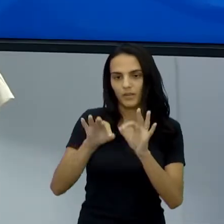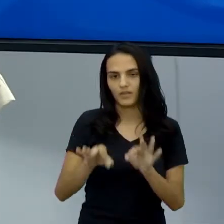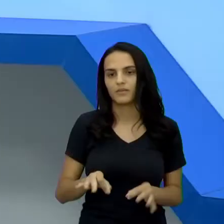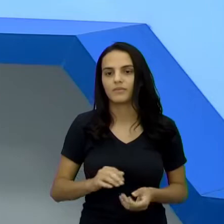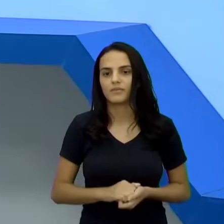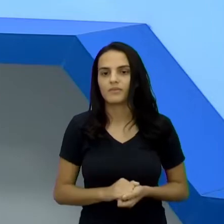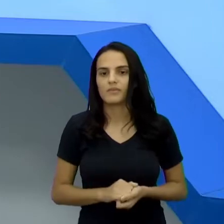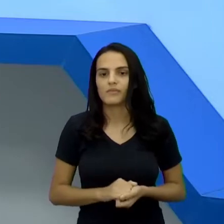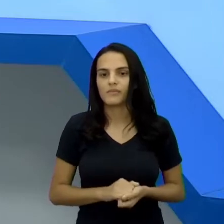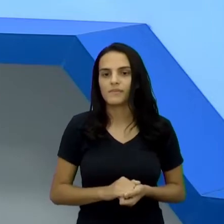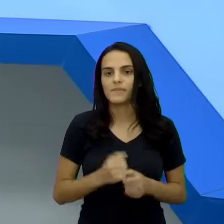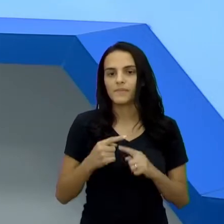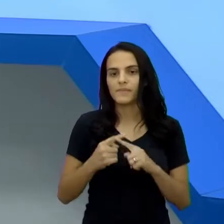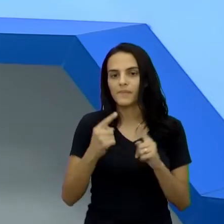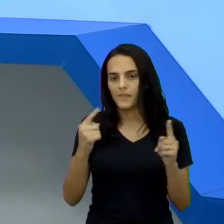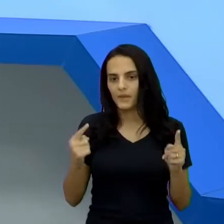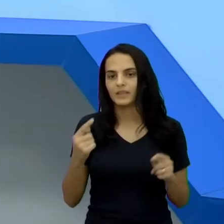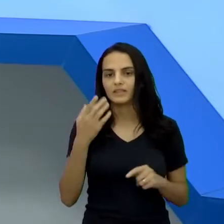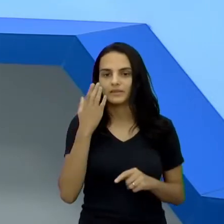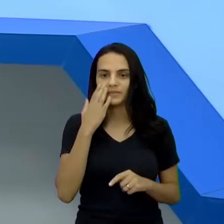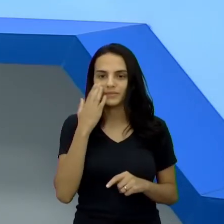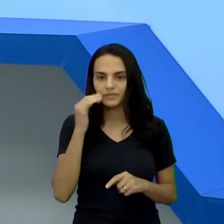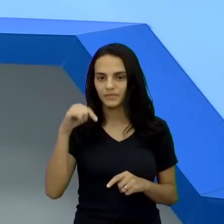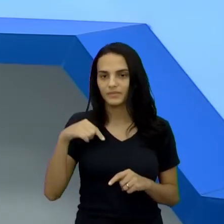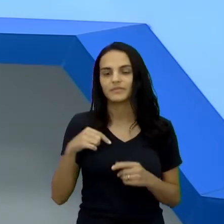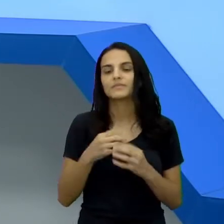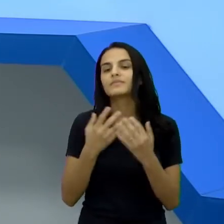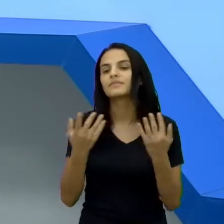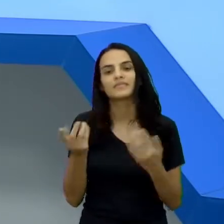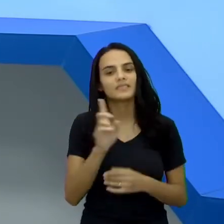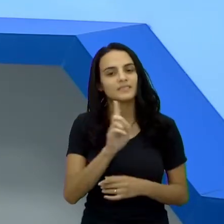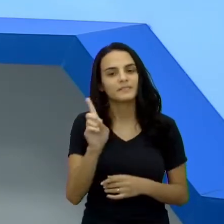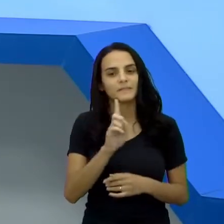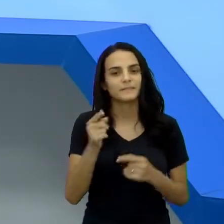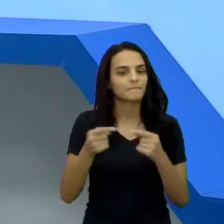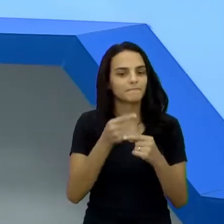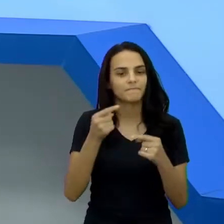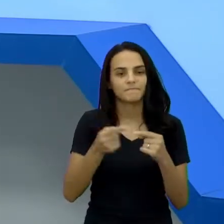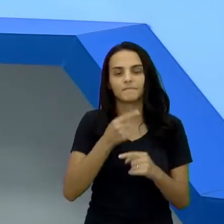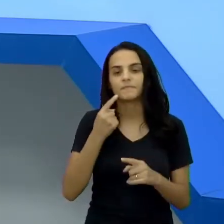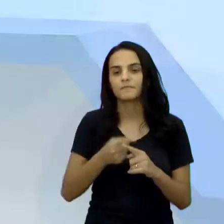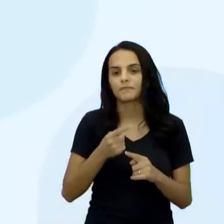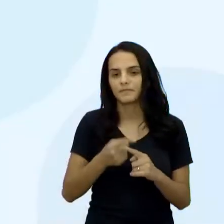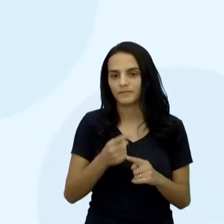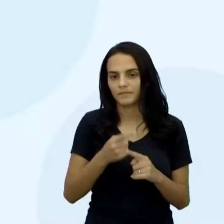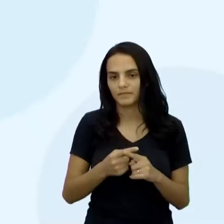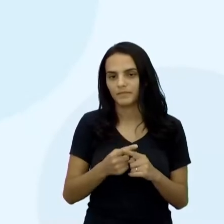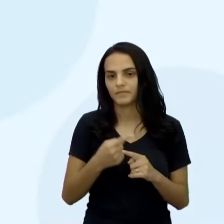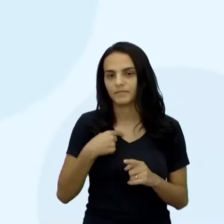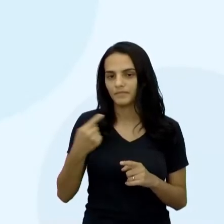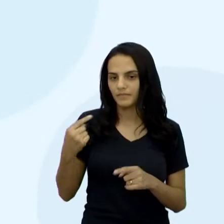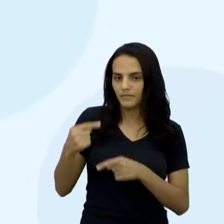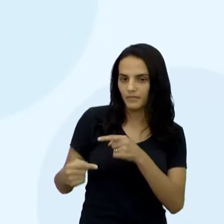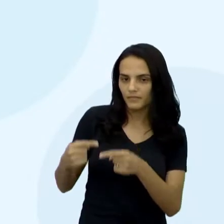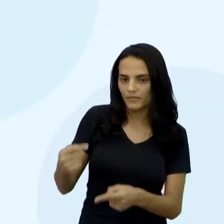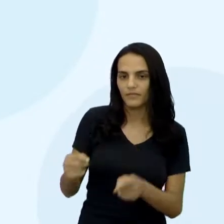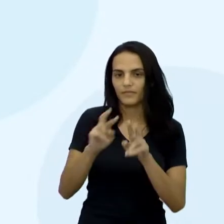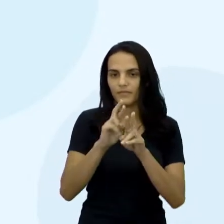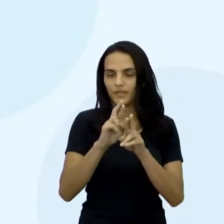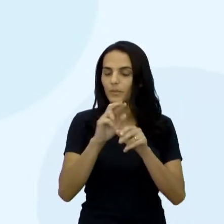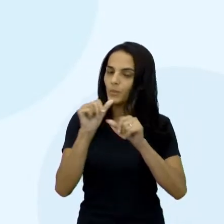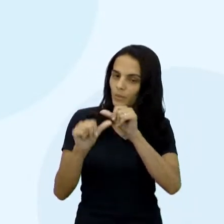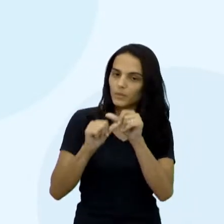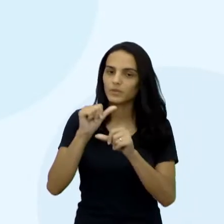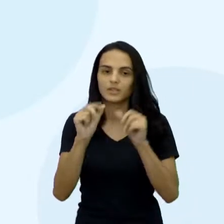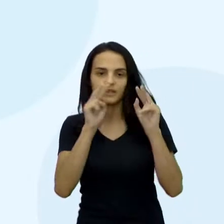bate. Mas esse eu já sei que não. Qual é? Porque diz que na nossa geração a gente muda a nossa